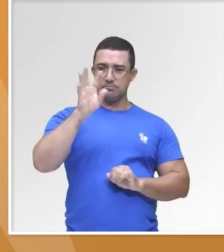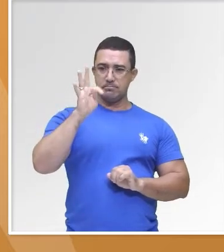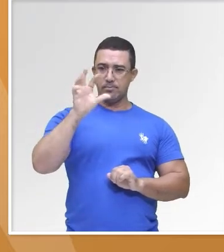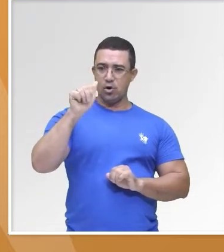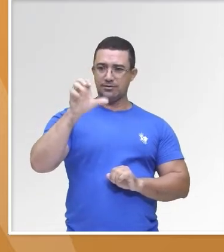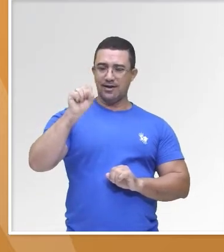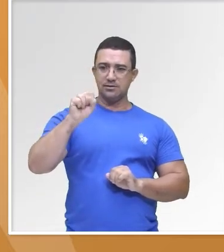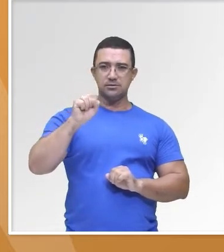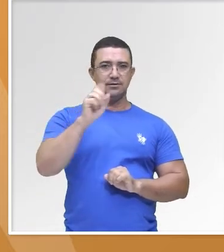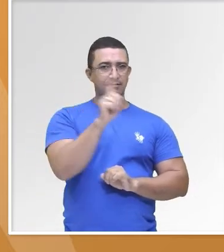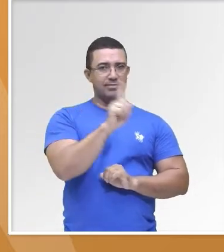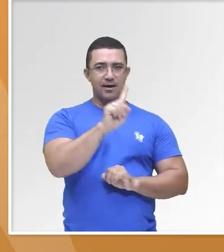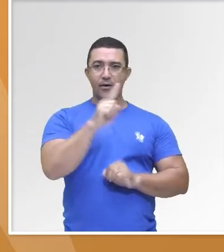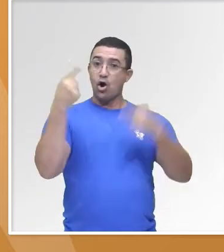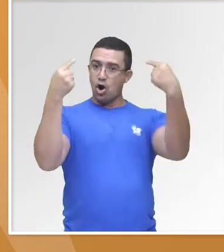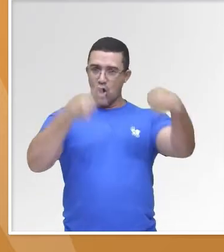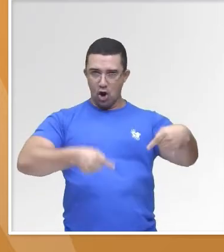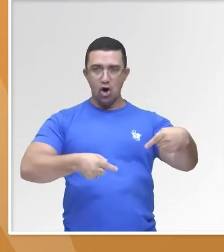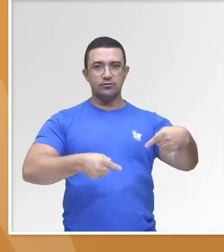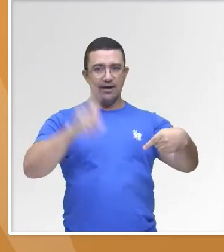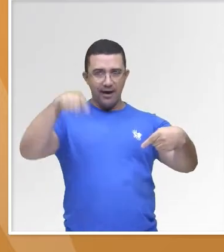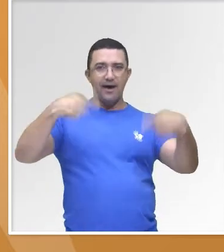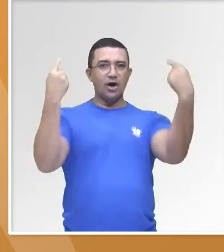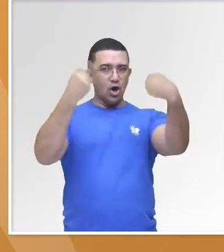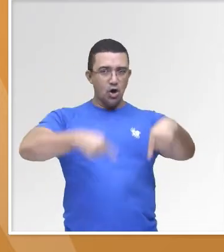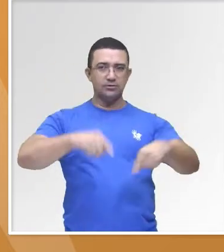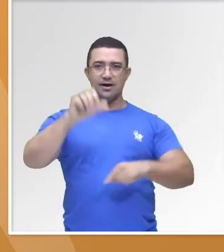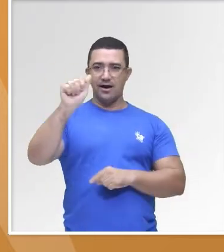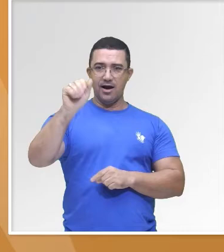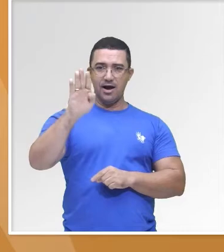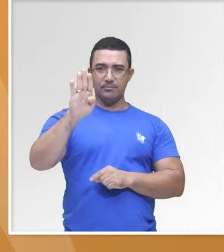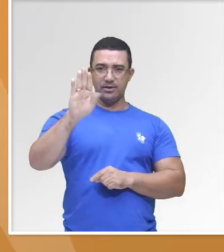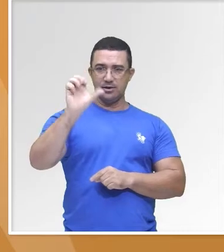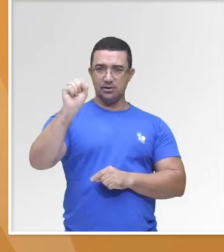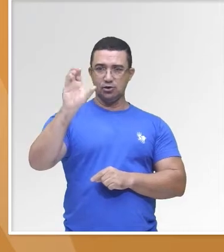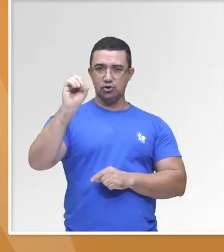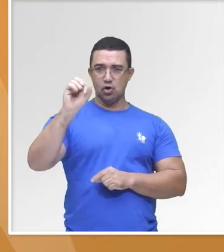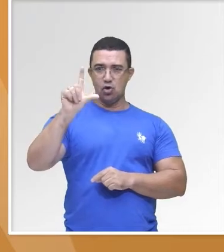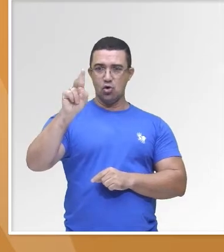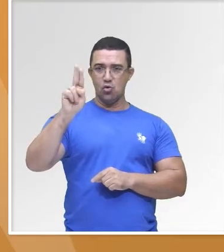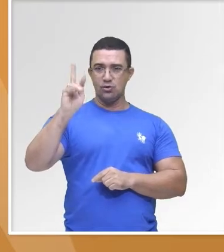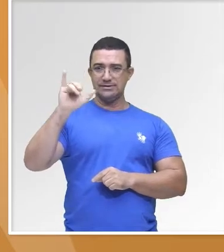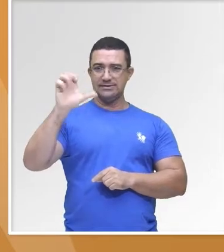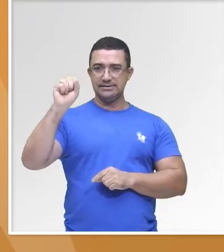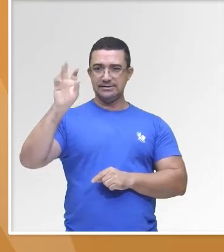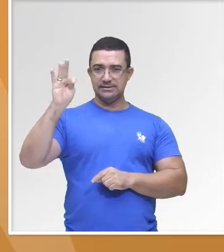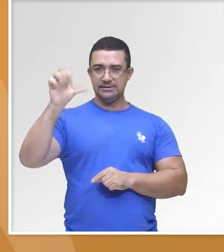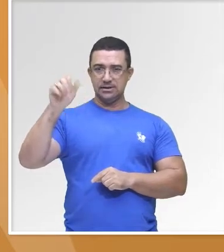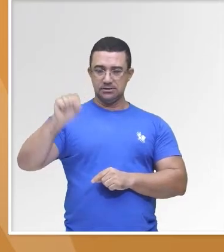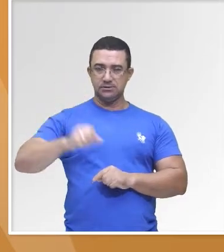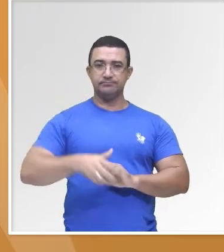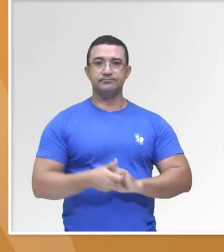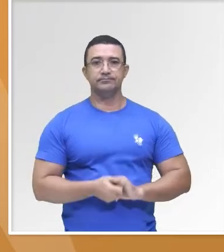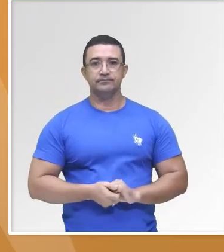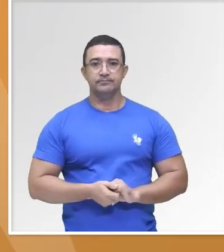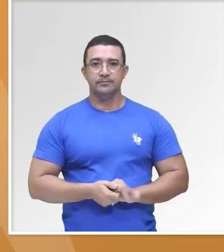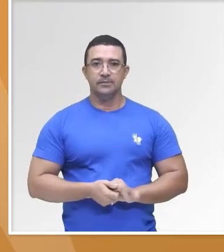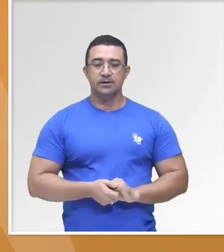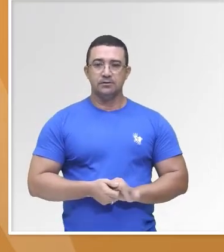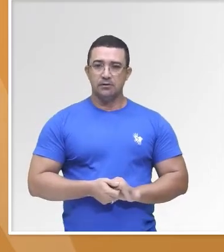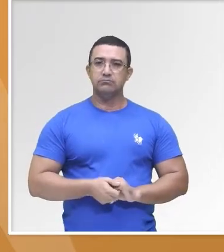características de governo, ok? Muito importante. Eram reis, governavam como reis,